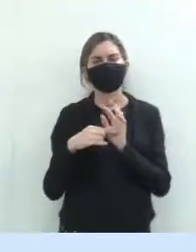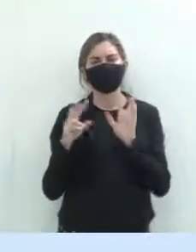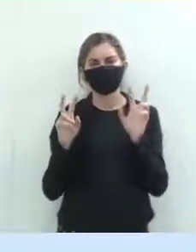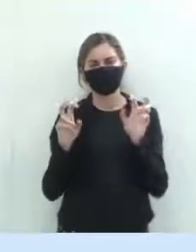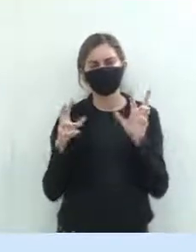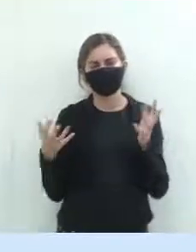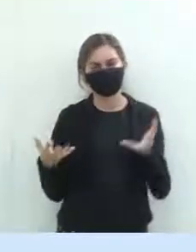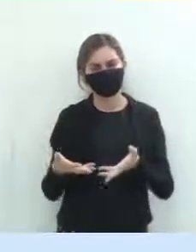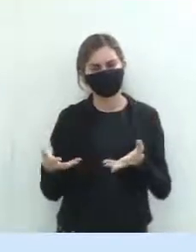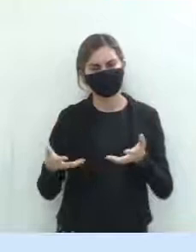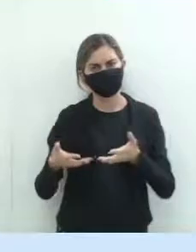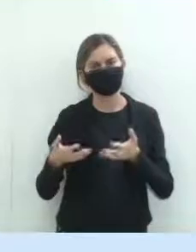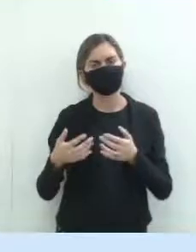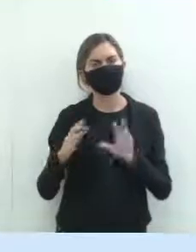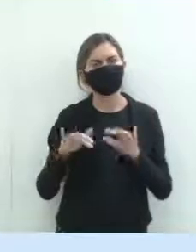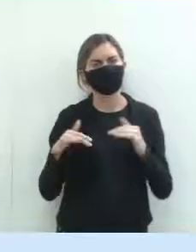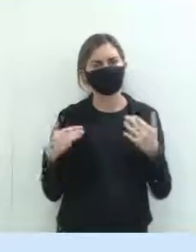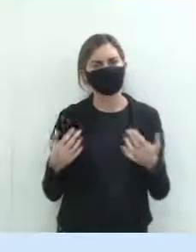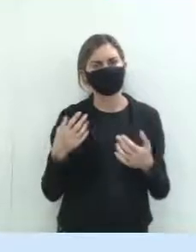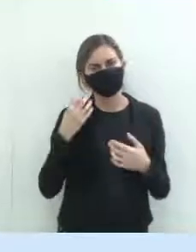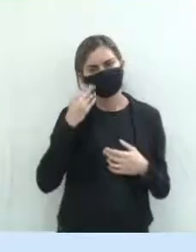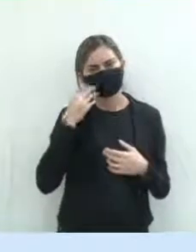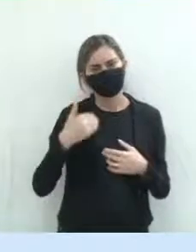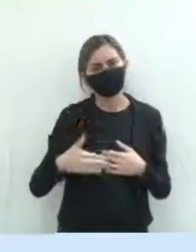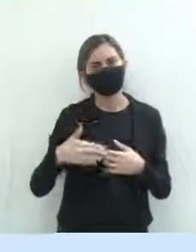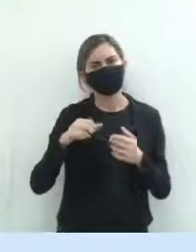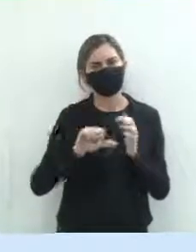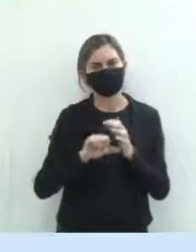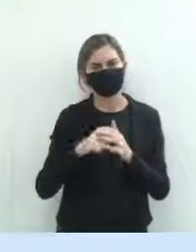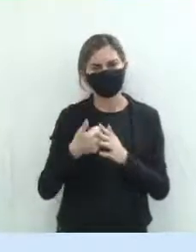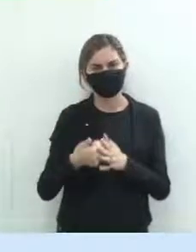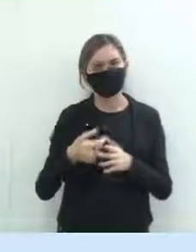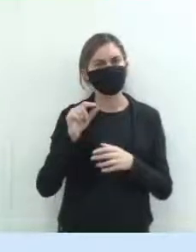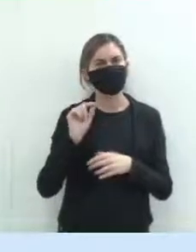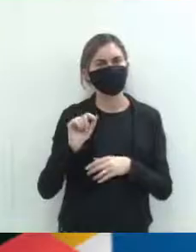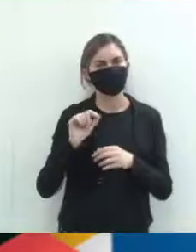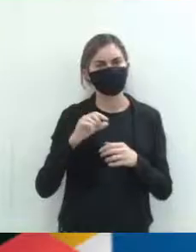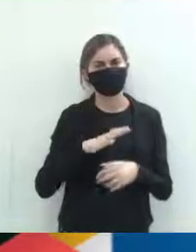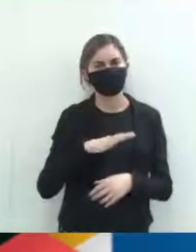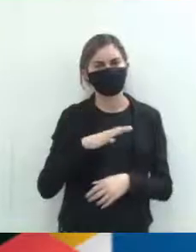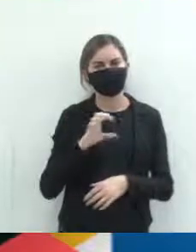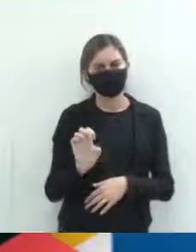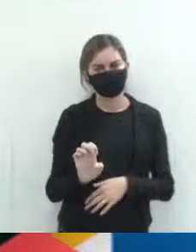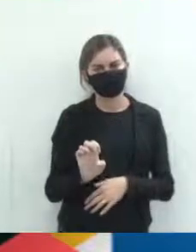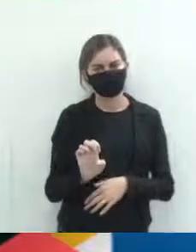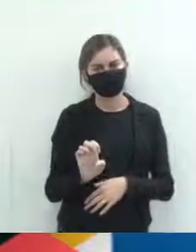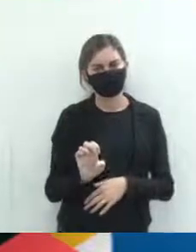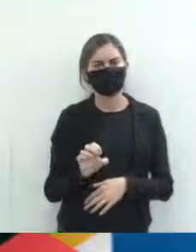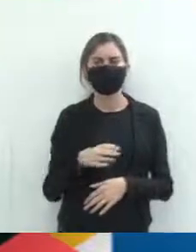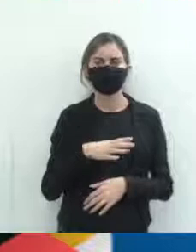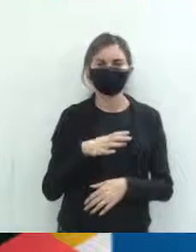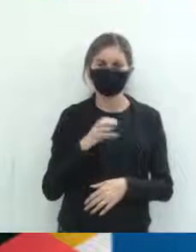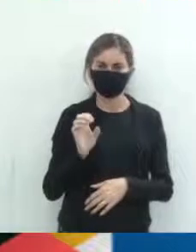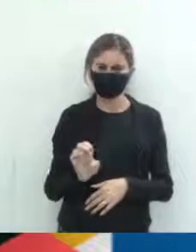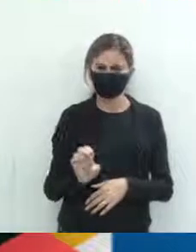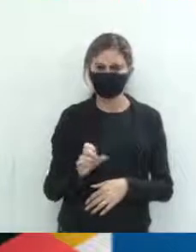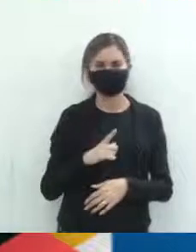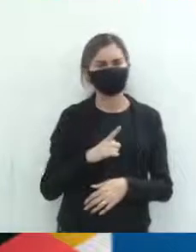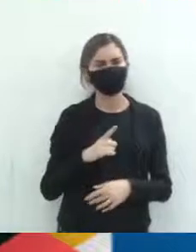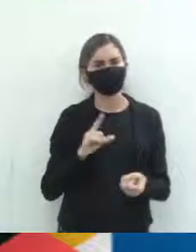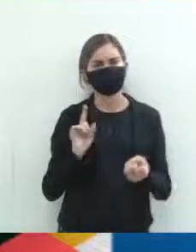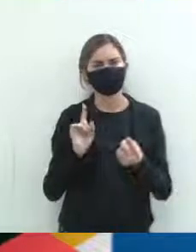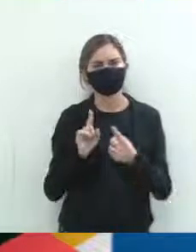de hoje, tá bom? Então vamos lá. Primeira questão, o que é ética? A ética tem a